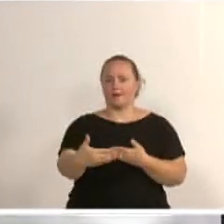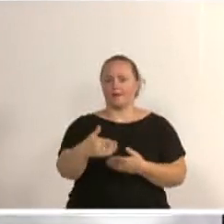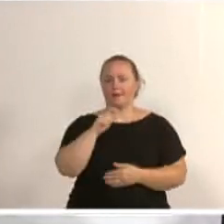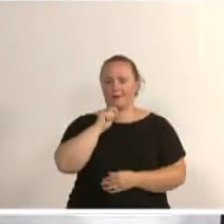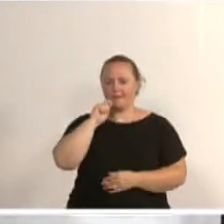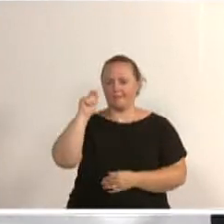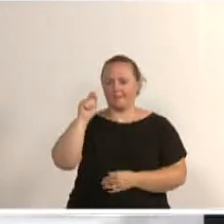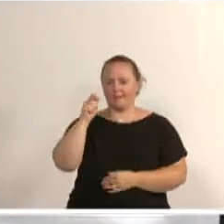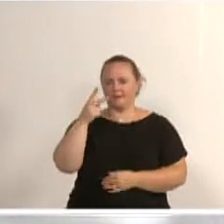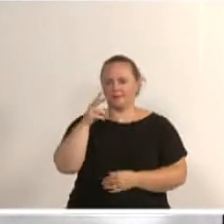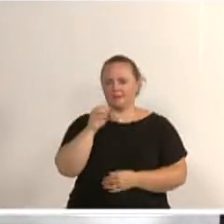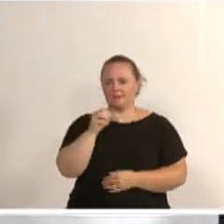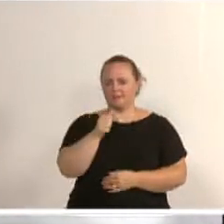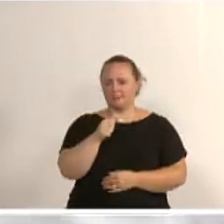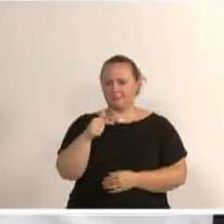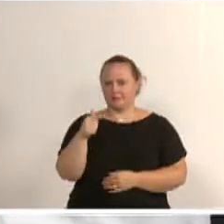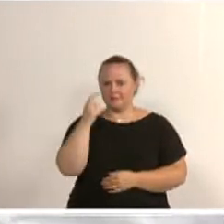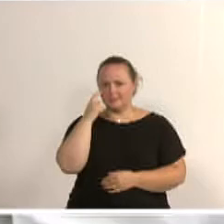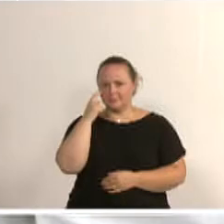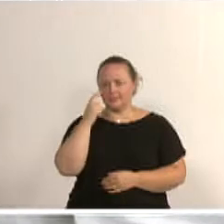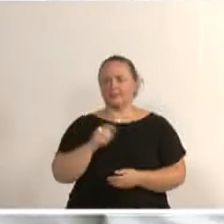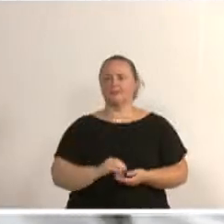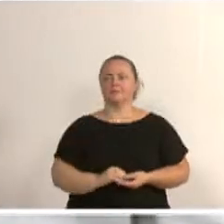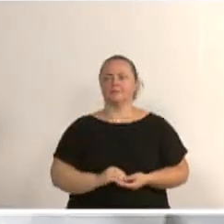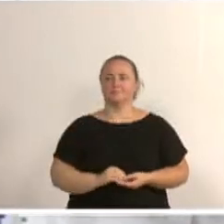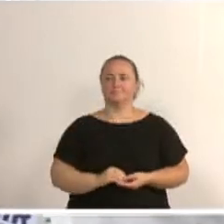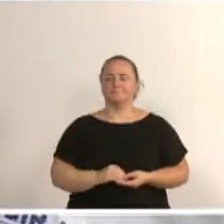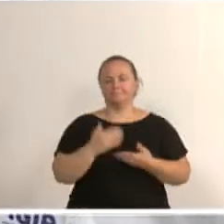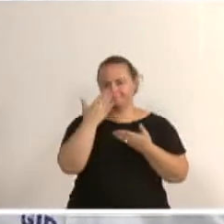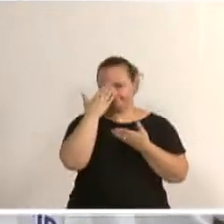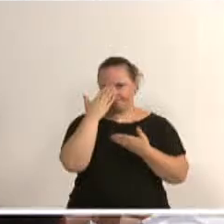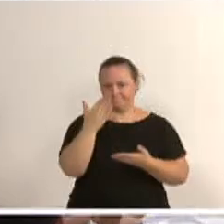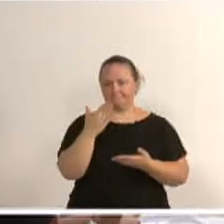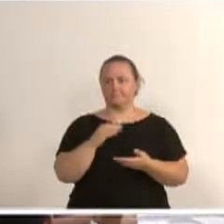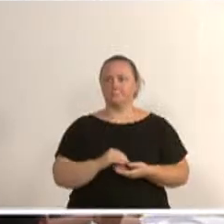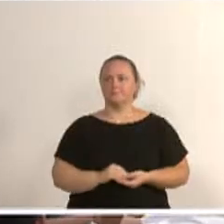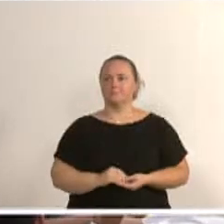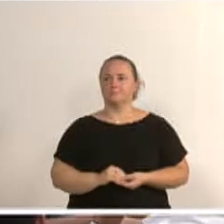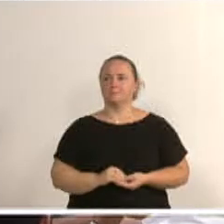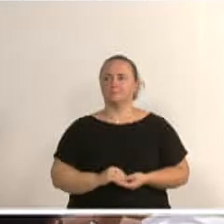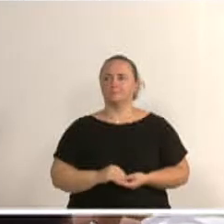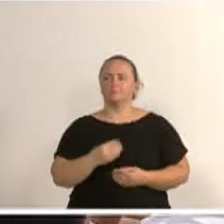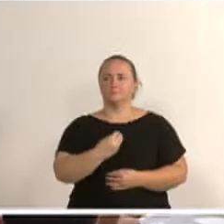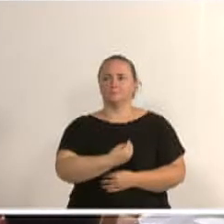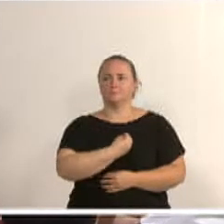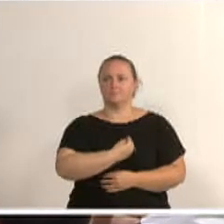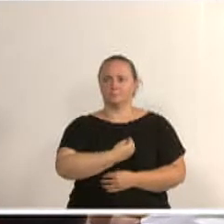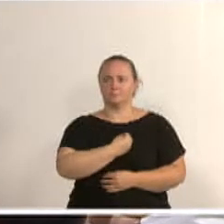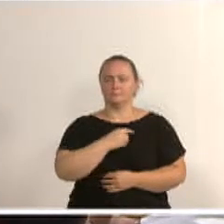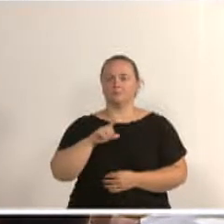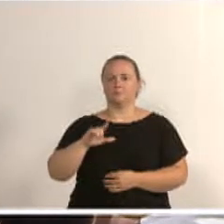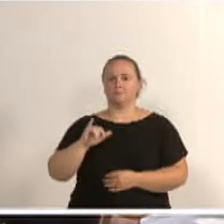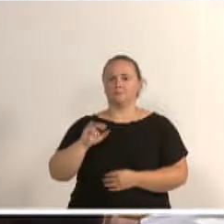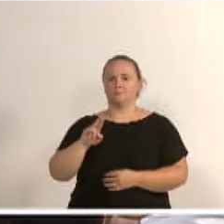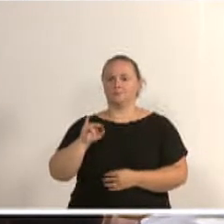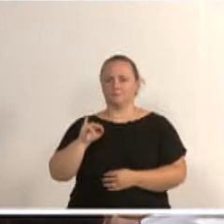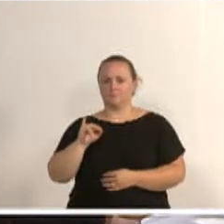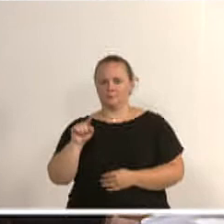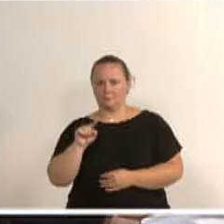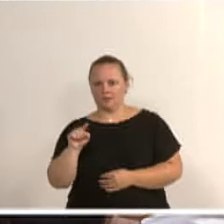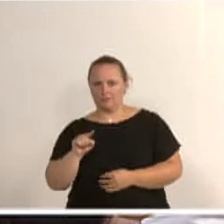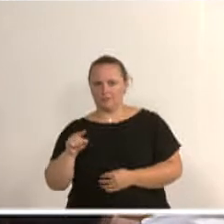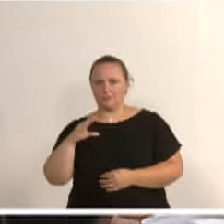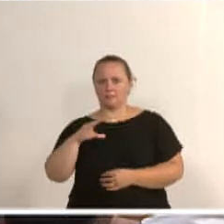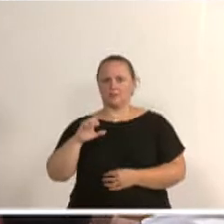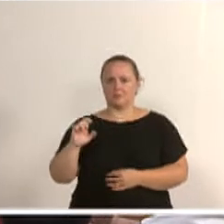de 2017. Obrigado, Daniel. Quero registrar a presença do senhor Luiz Sé, também